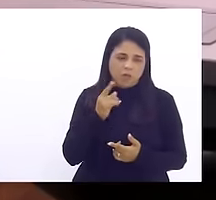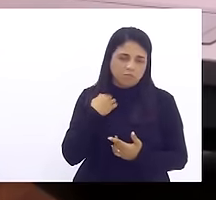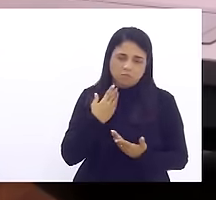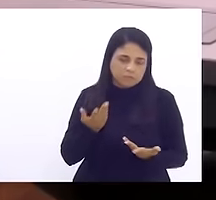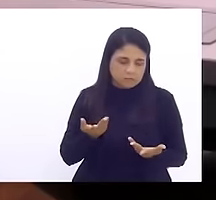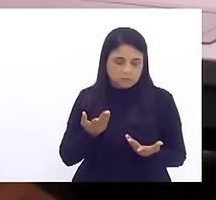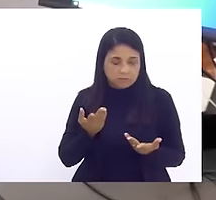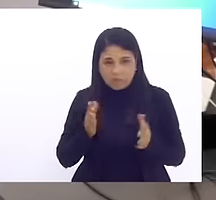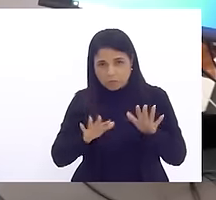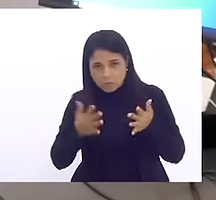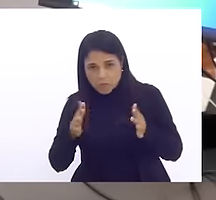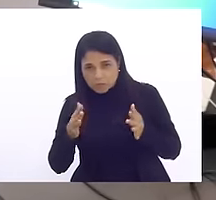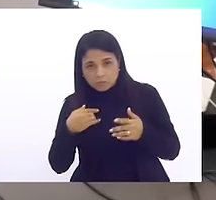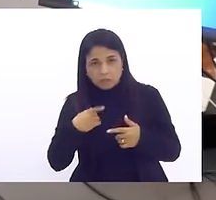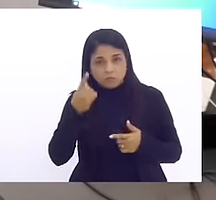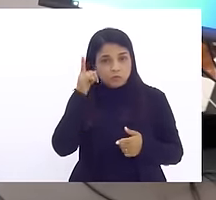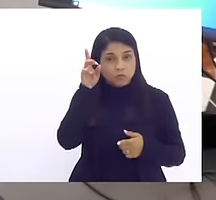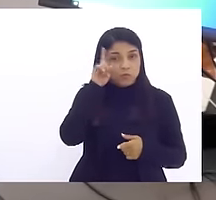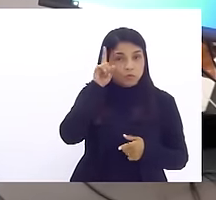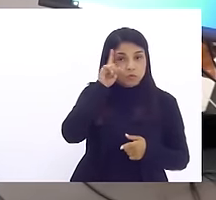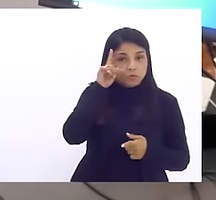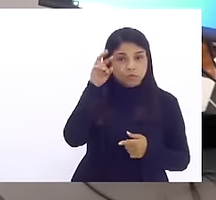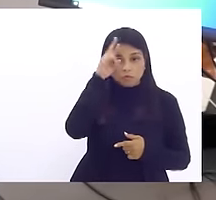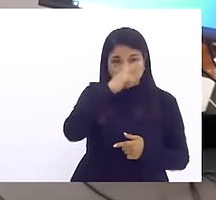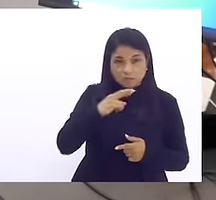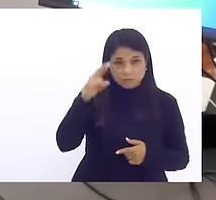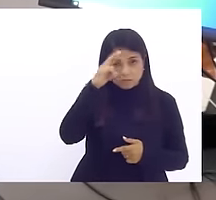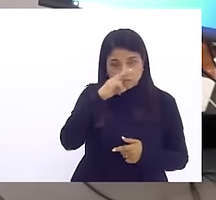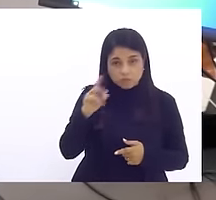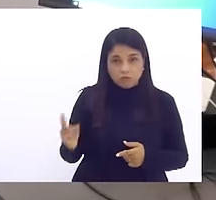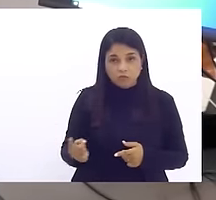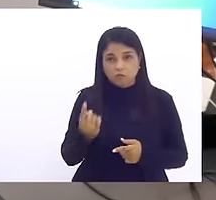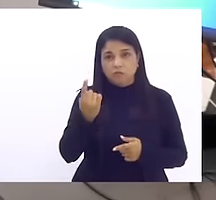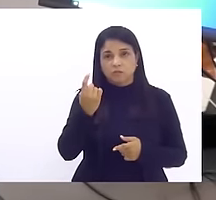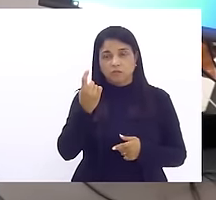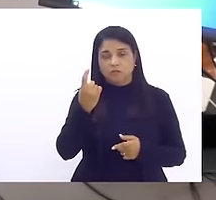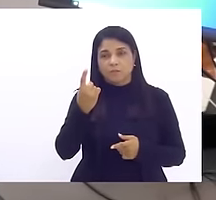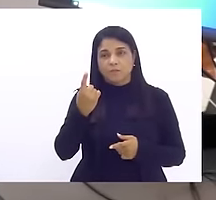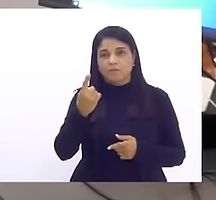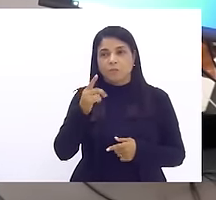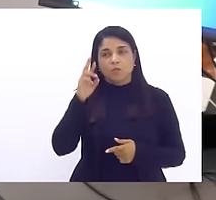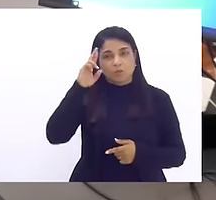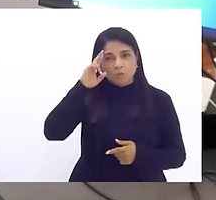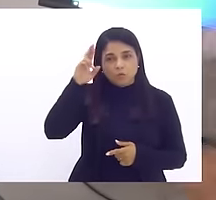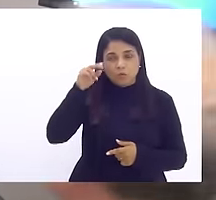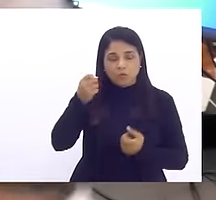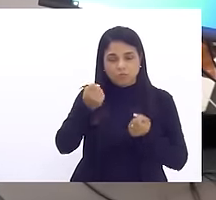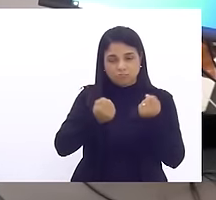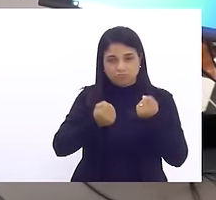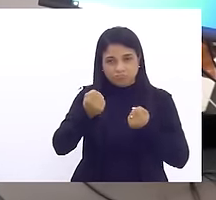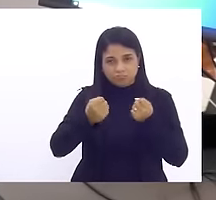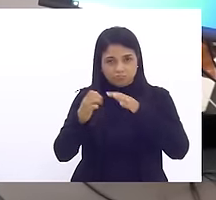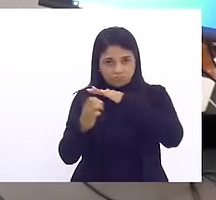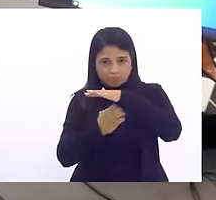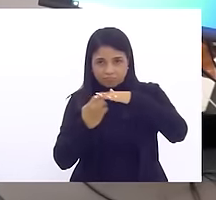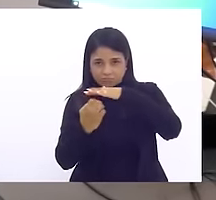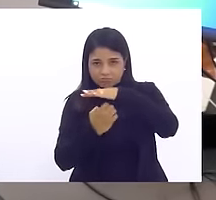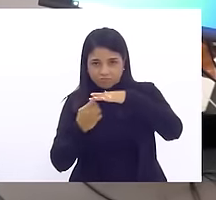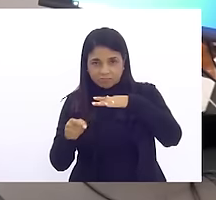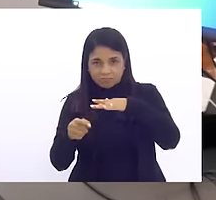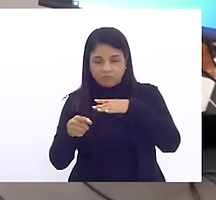trabalha todo dia fiscalizando sozinho no carro o dono dessa empresa tem alguma relação com algum diretor